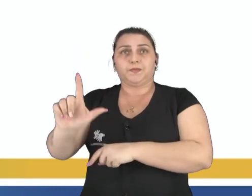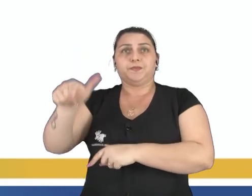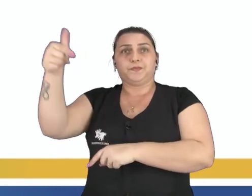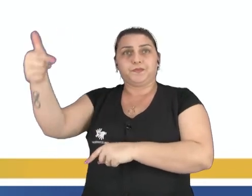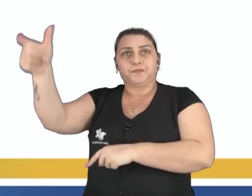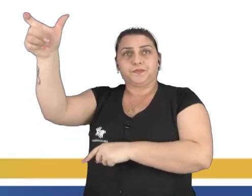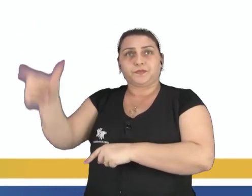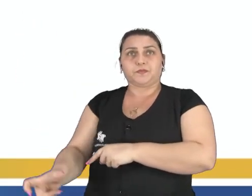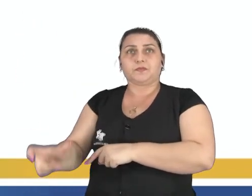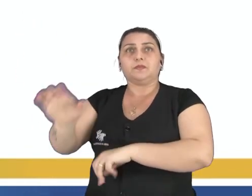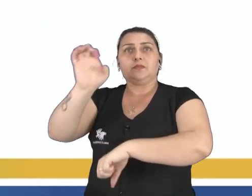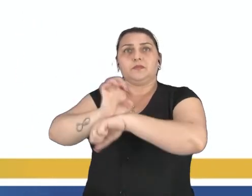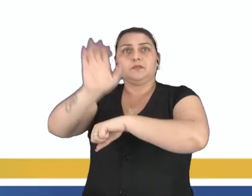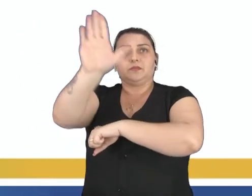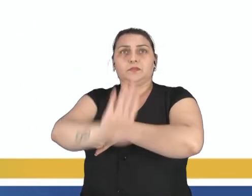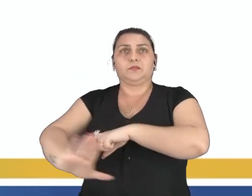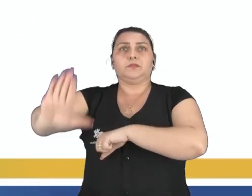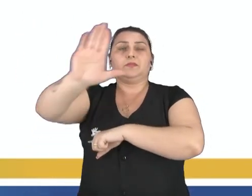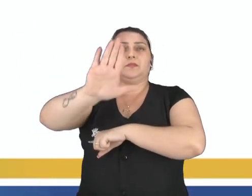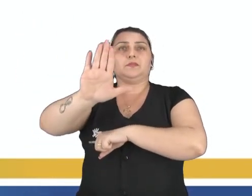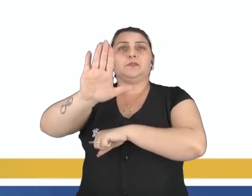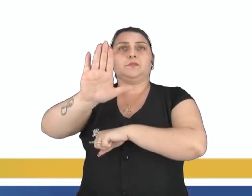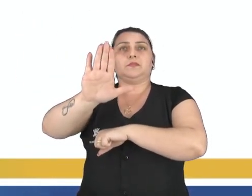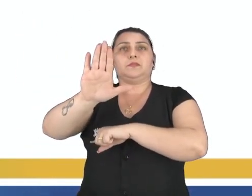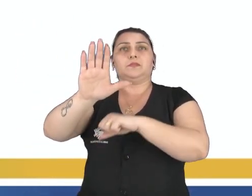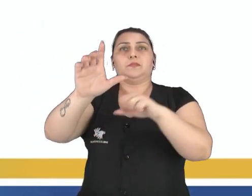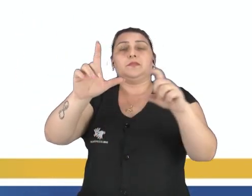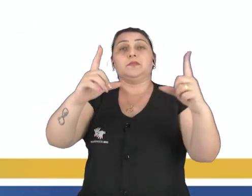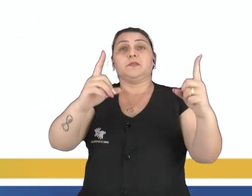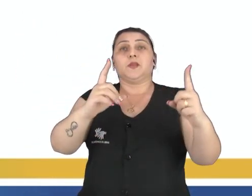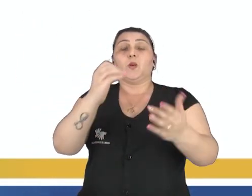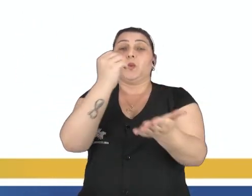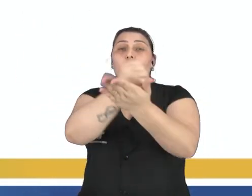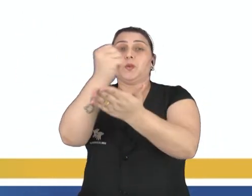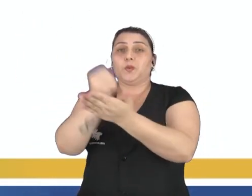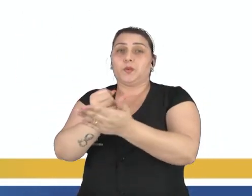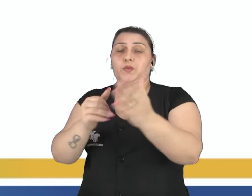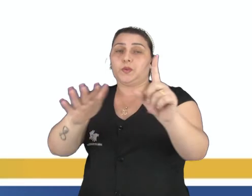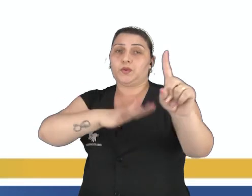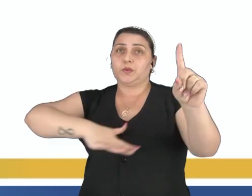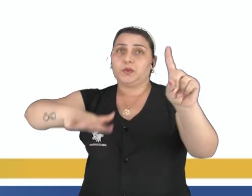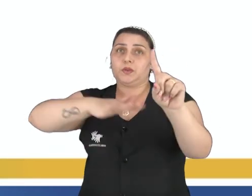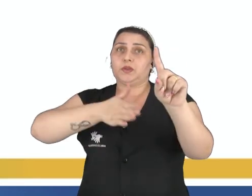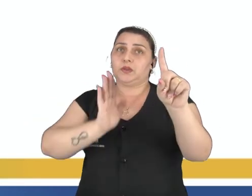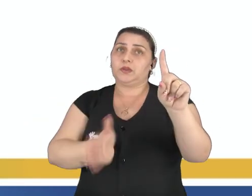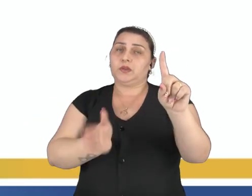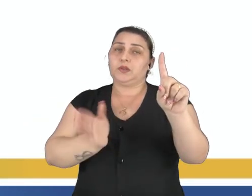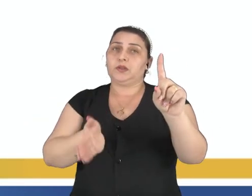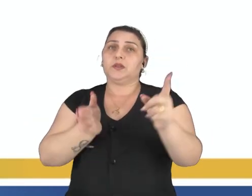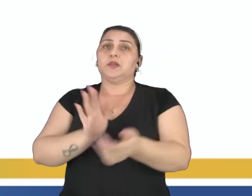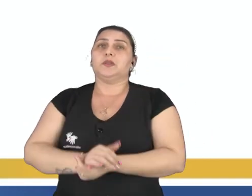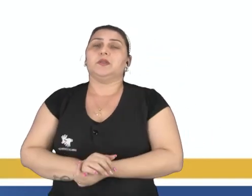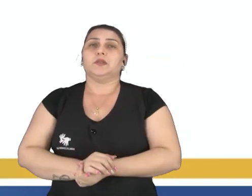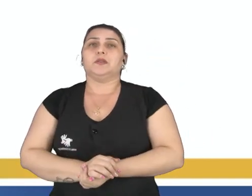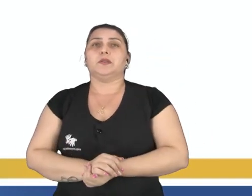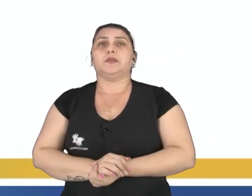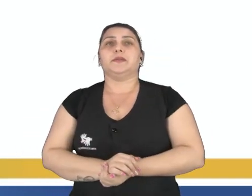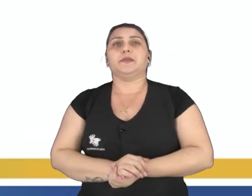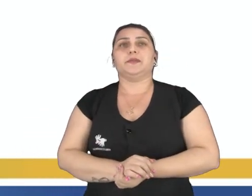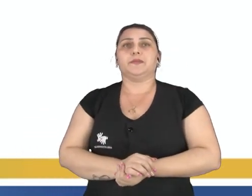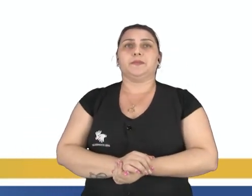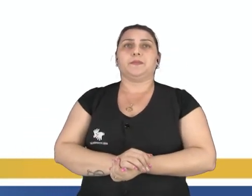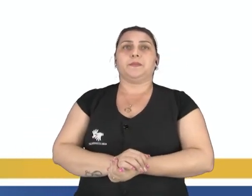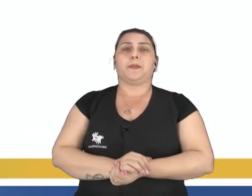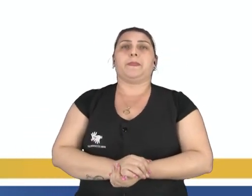lado a gente tem o Estado Nacional é definido pelo contrato social, que a gente discutiu sobre a teoria